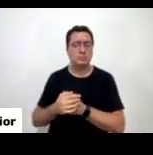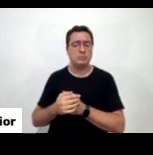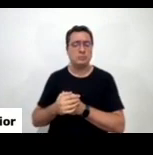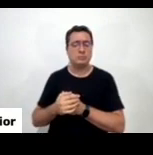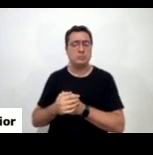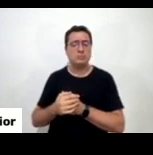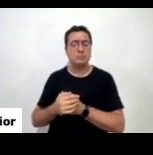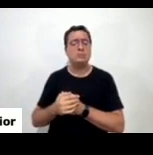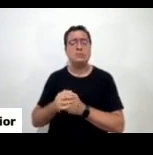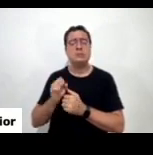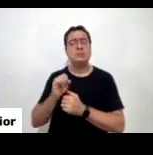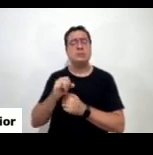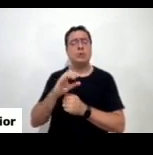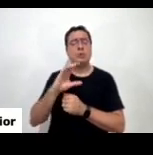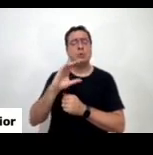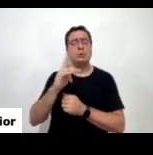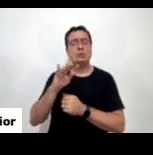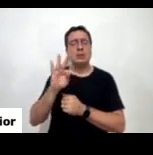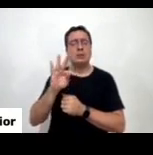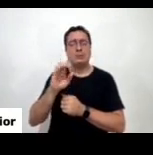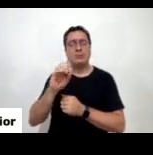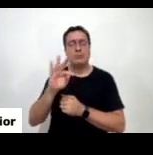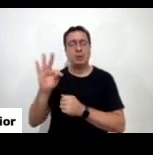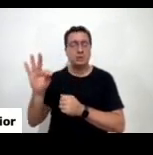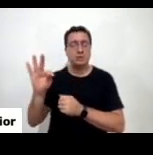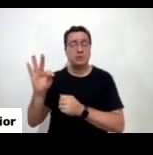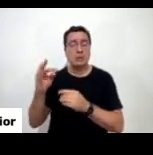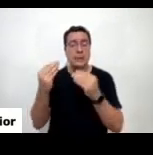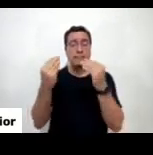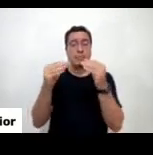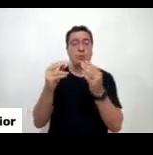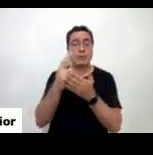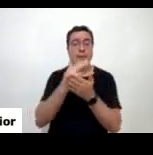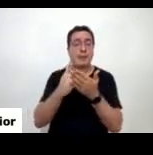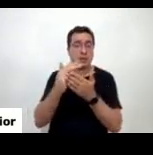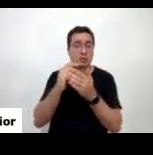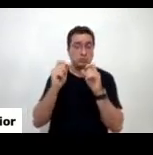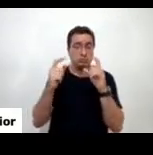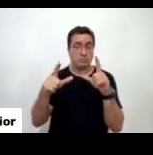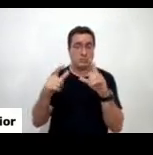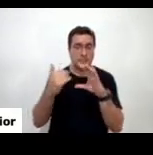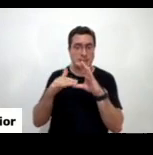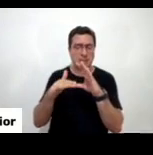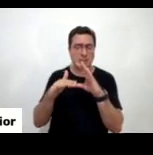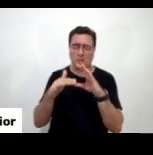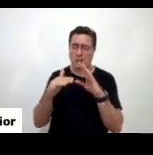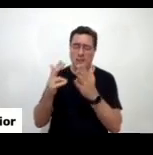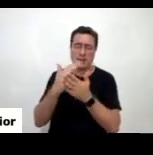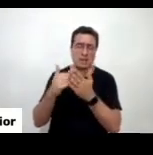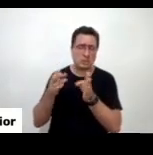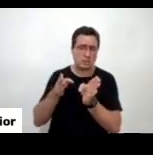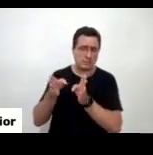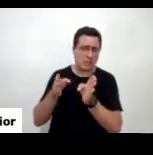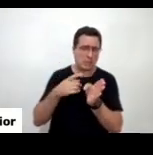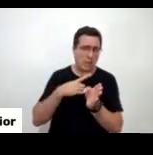o chatbot então coloca uma imagem no meio da mensagem, aquela imagem está acessível?